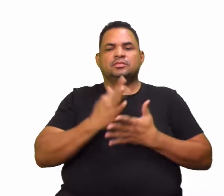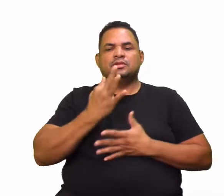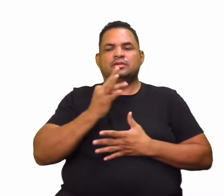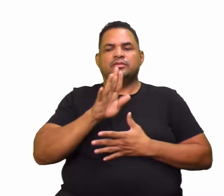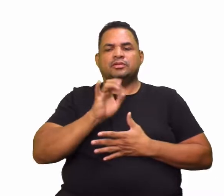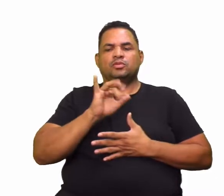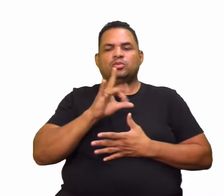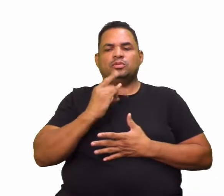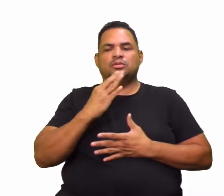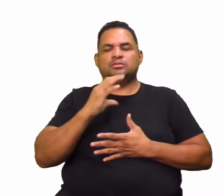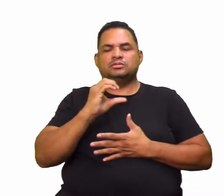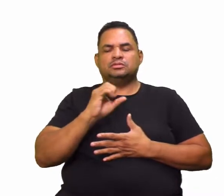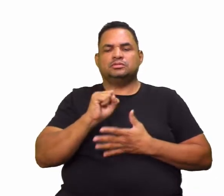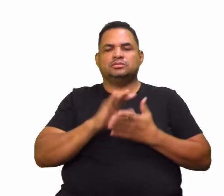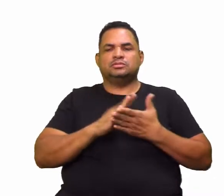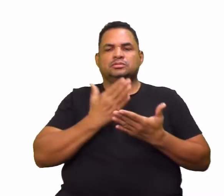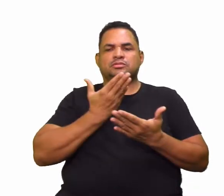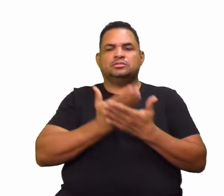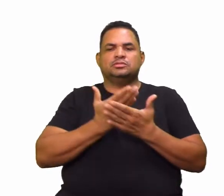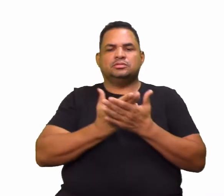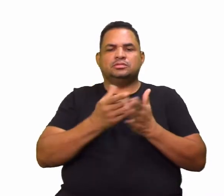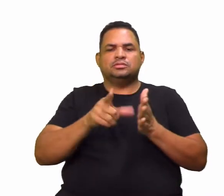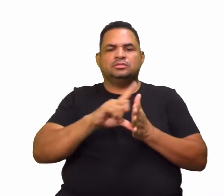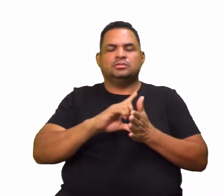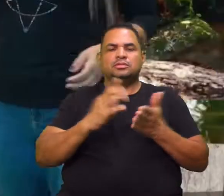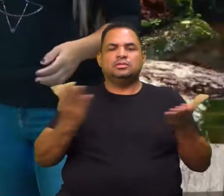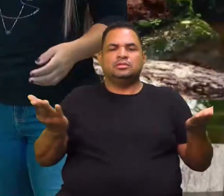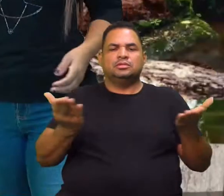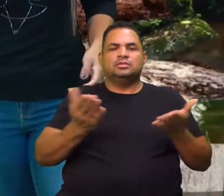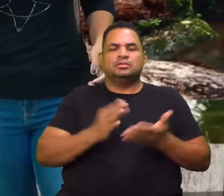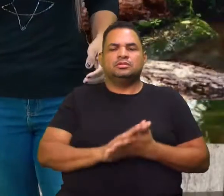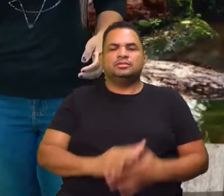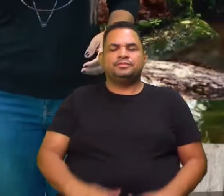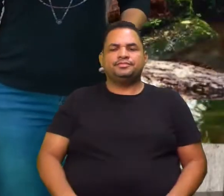Nós vimos na aula anterior,